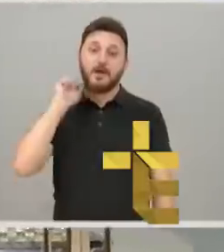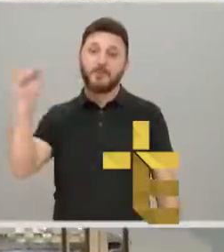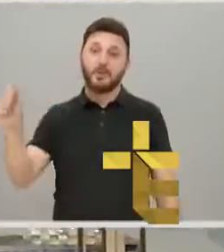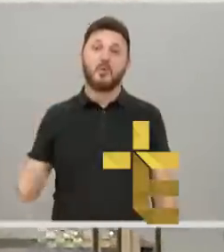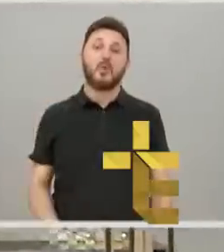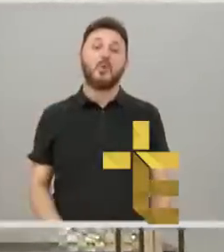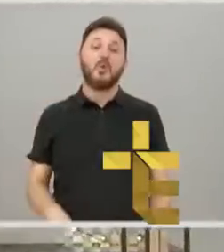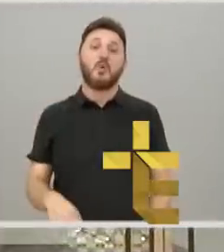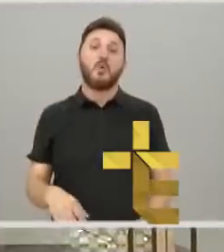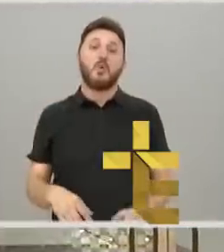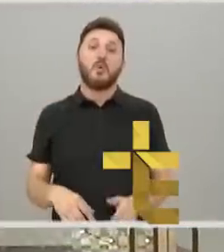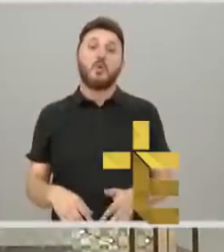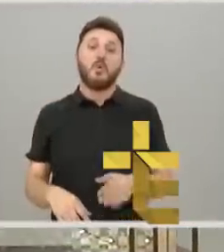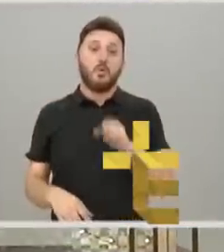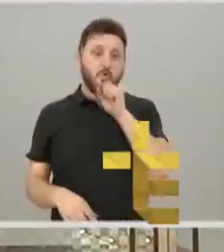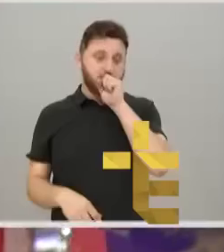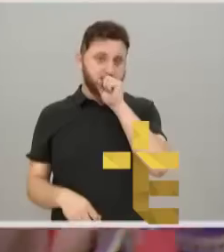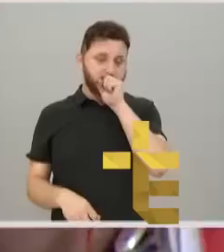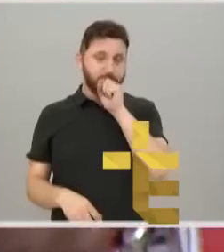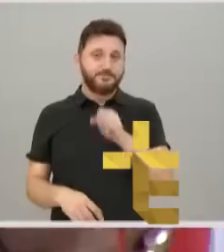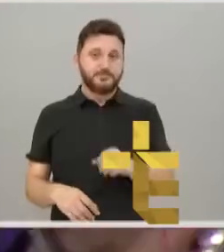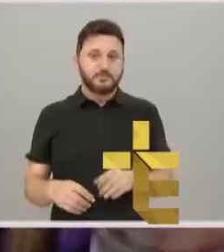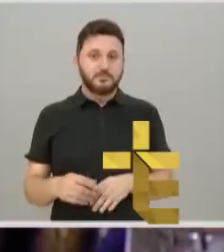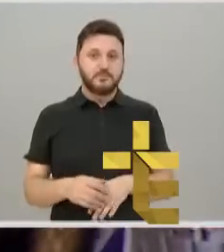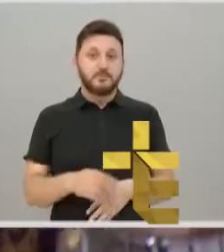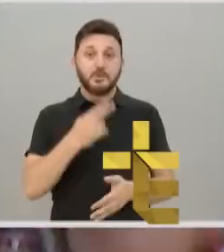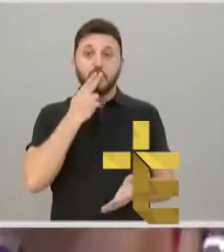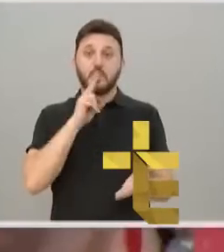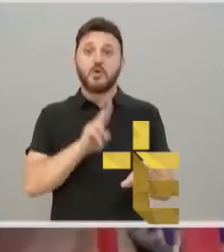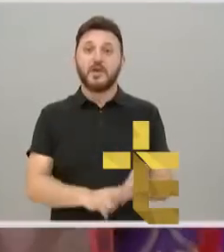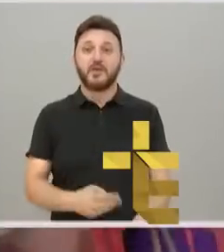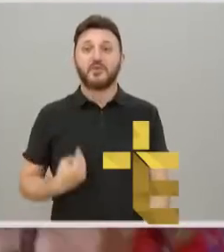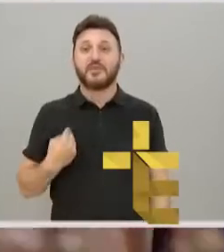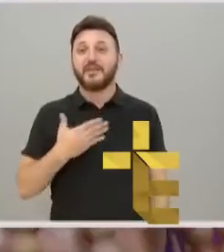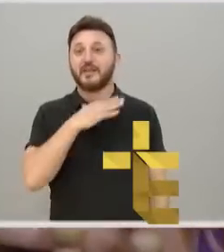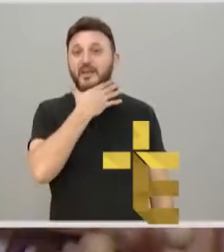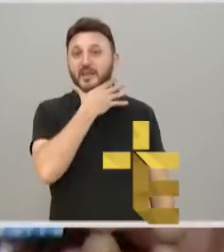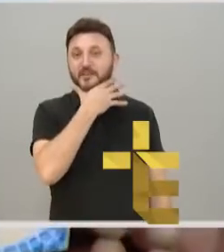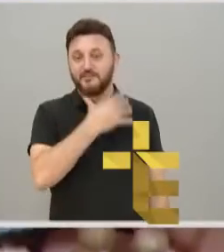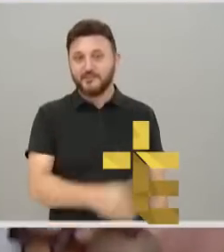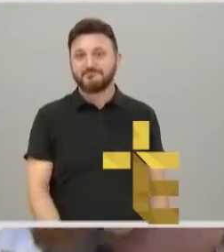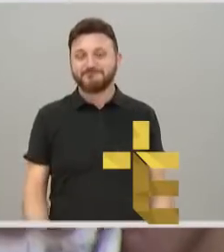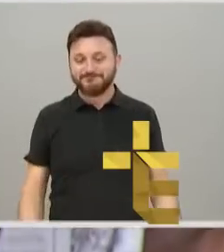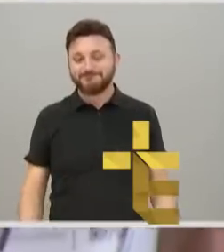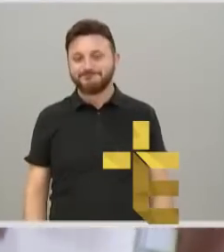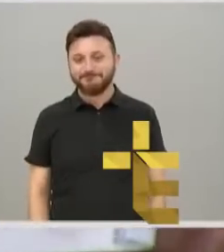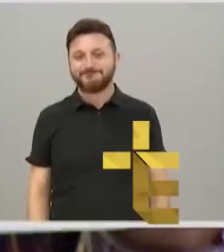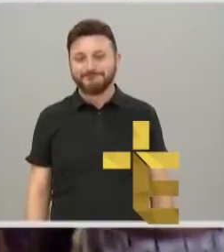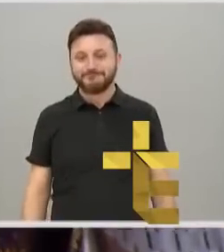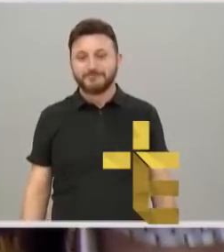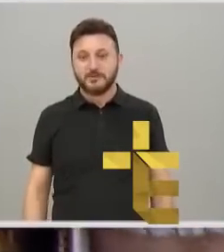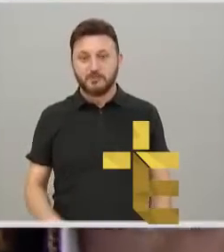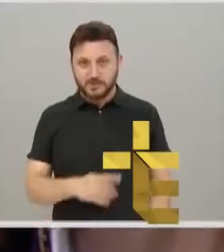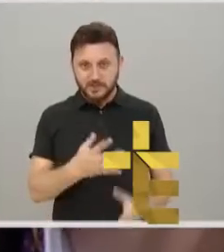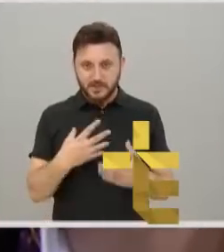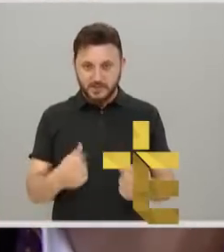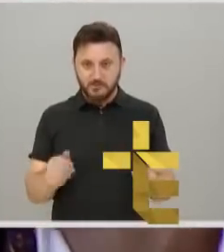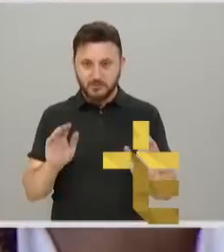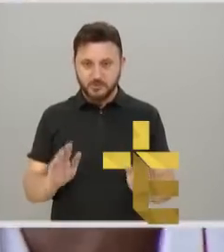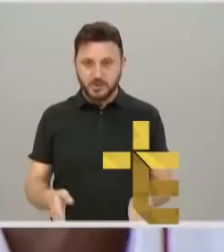greve. Então, por misericórdia de Deus, você recebeu no final do ano esse, quem recebeu